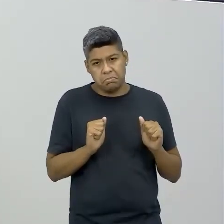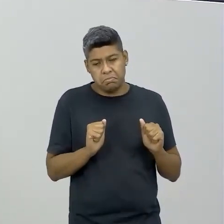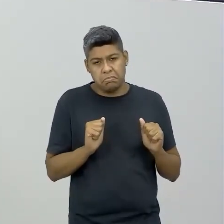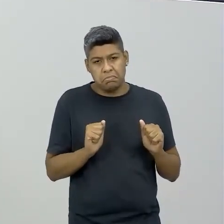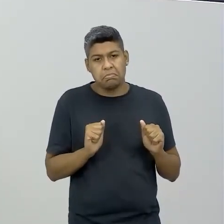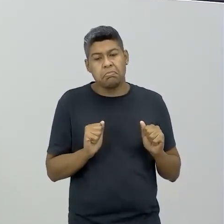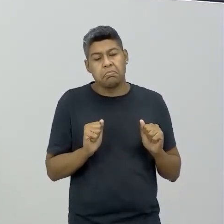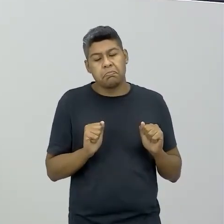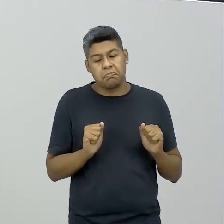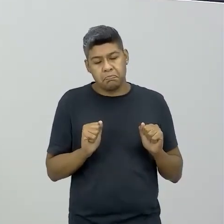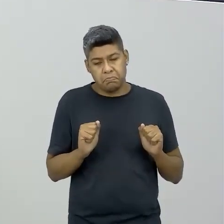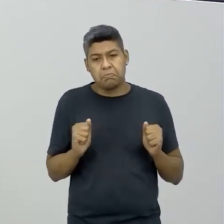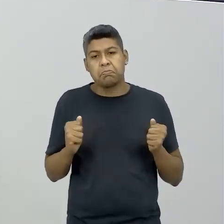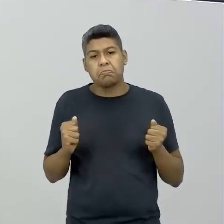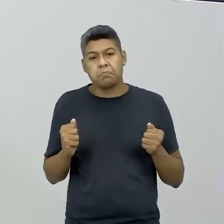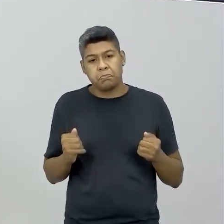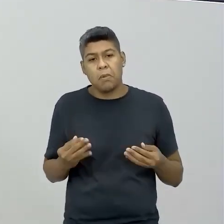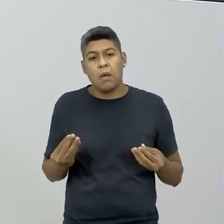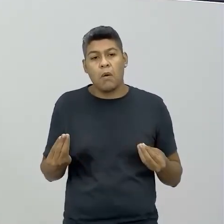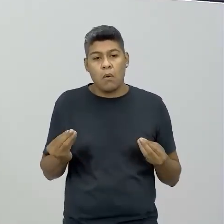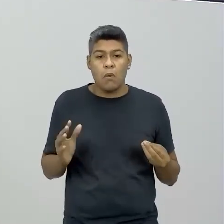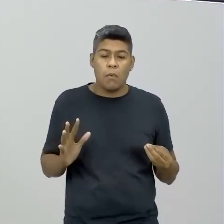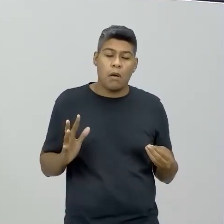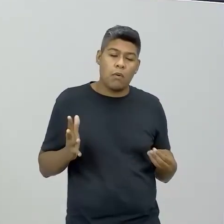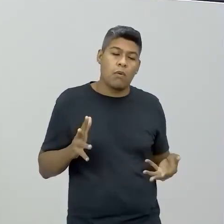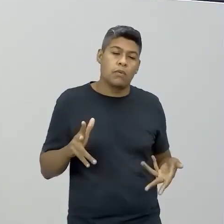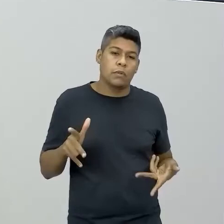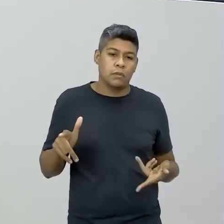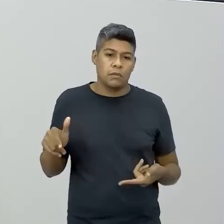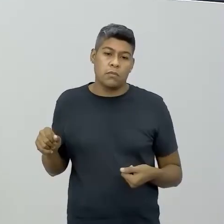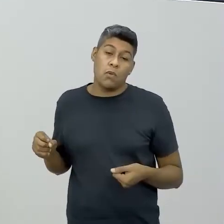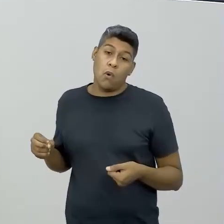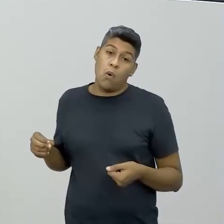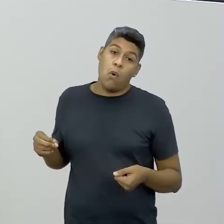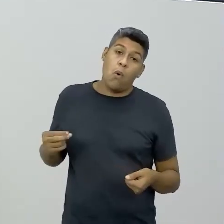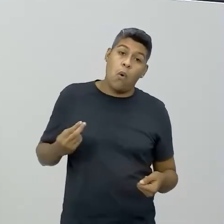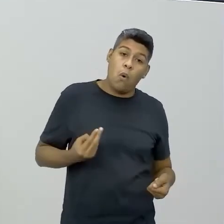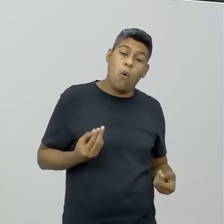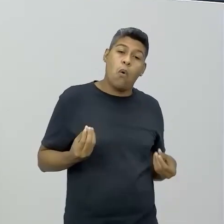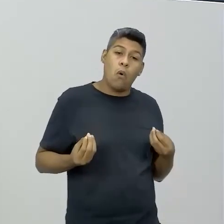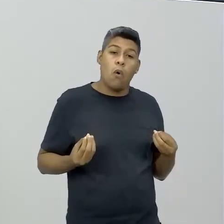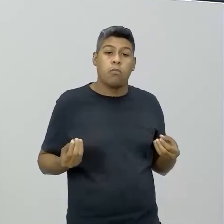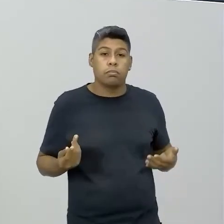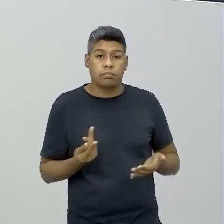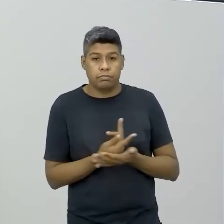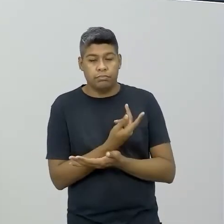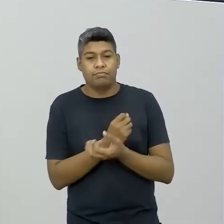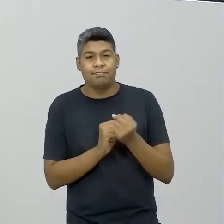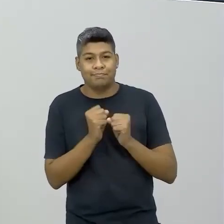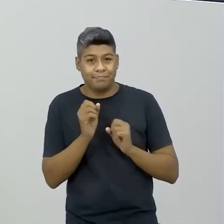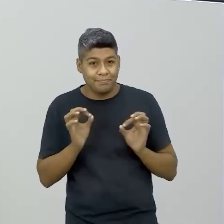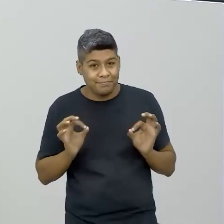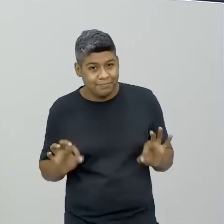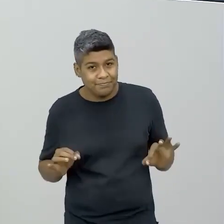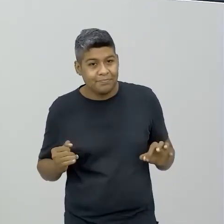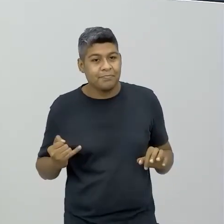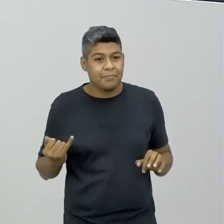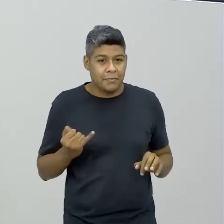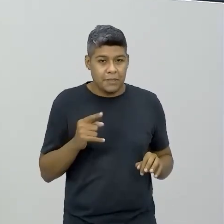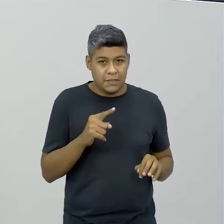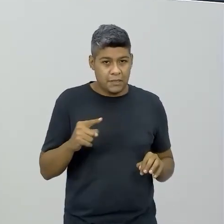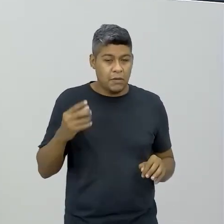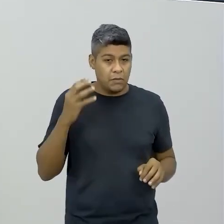viabilidade. Você pode explicar como está acontecendo no mundo, ou você pode explicar como funciona uma usina, tá certo? O importante é que o